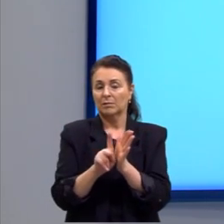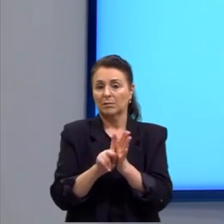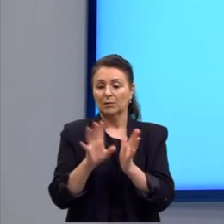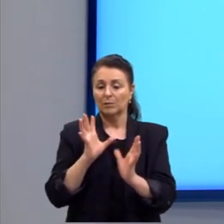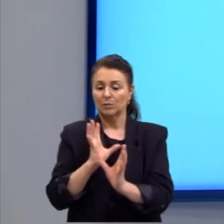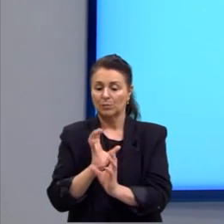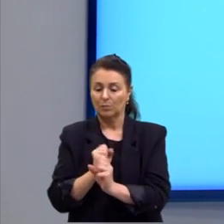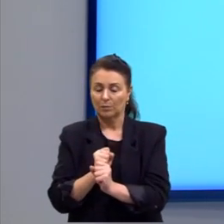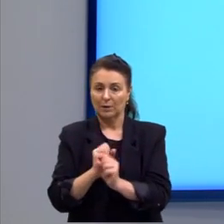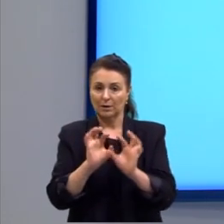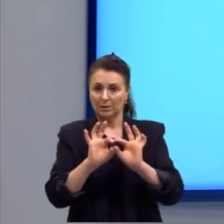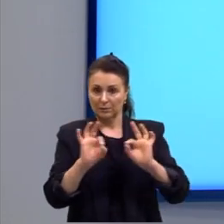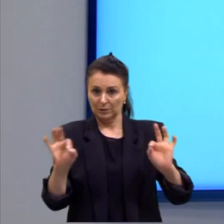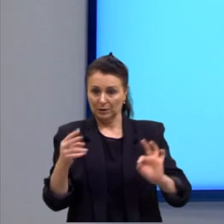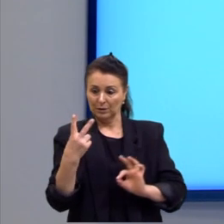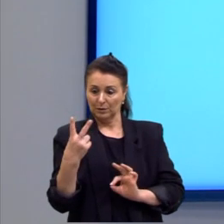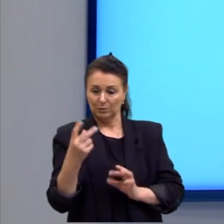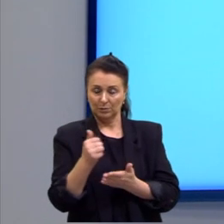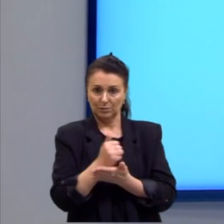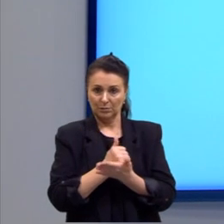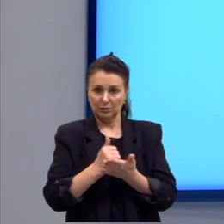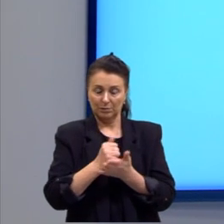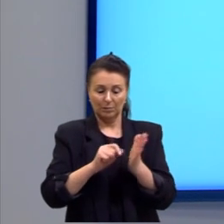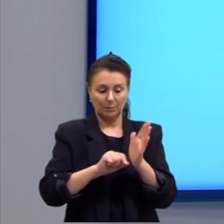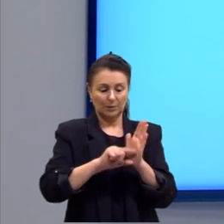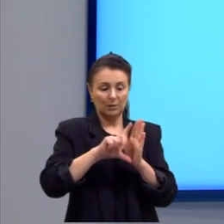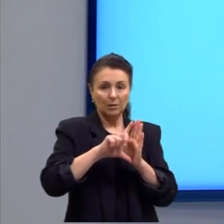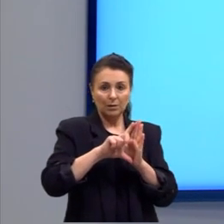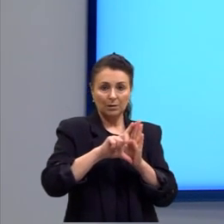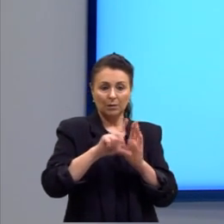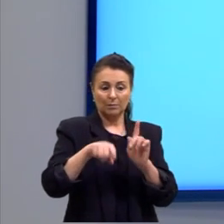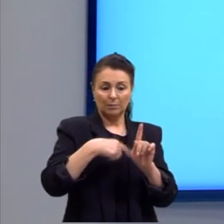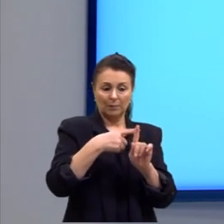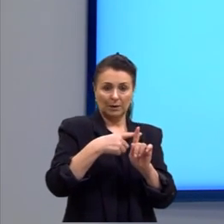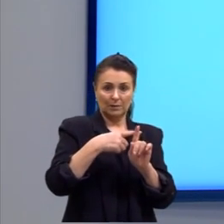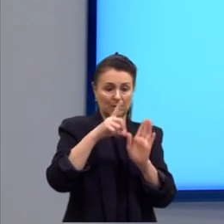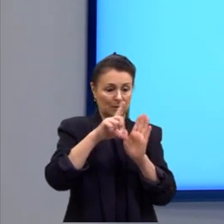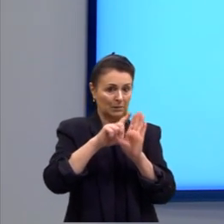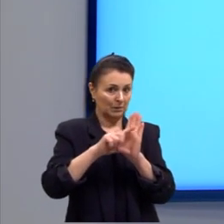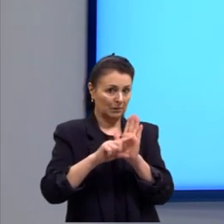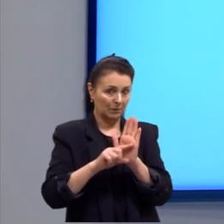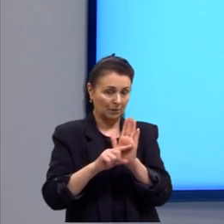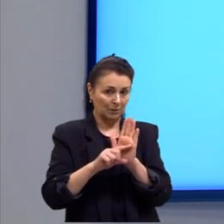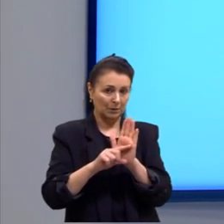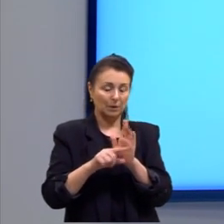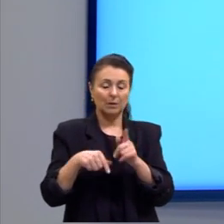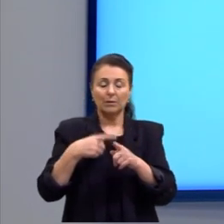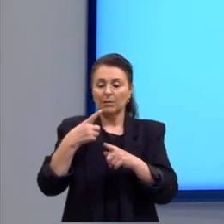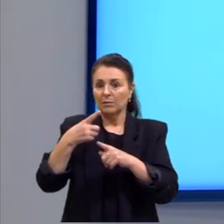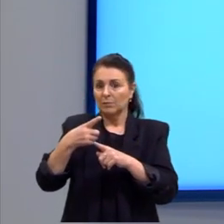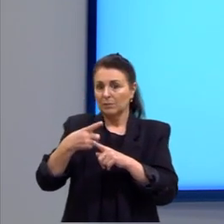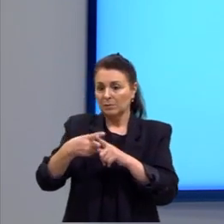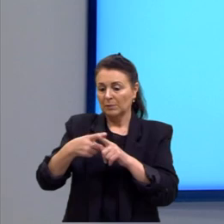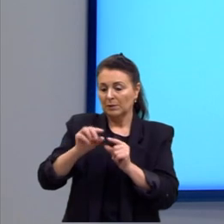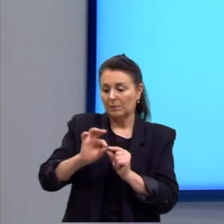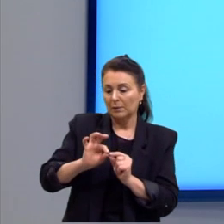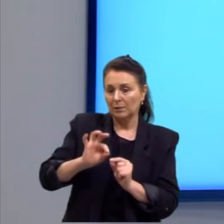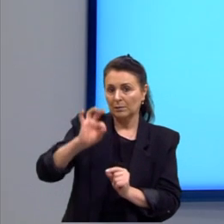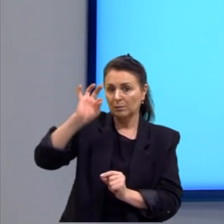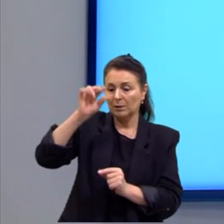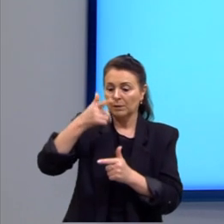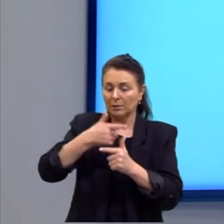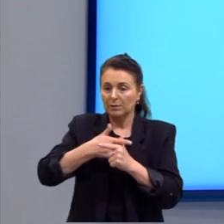as medidas das duas fases tão base maior mais Base menor era multiplicado mos pela altura